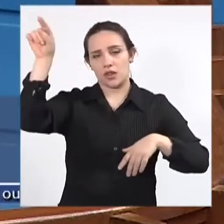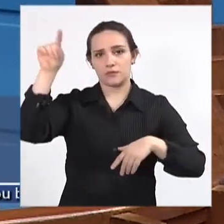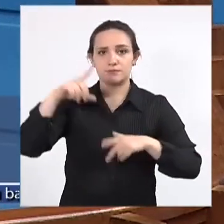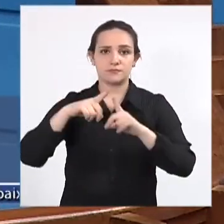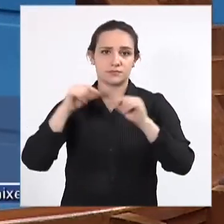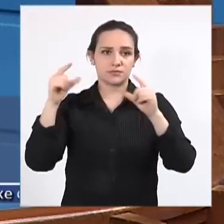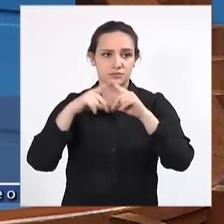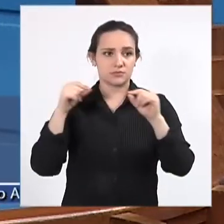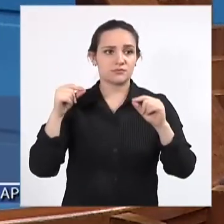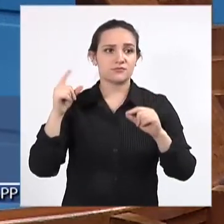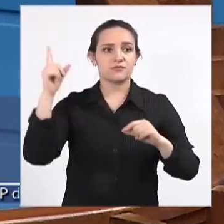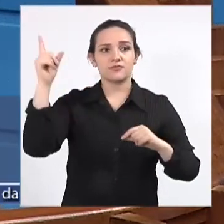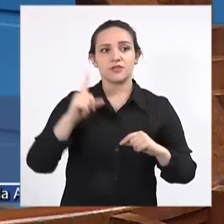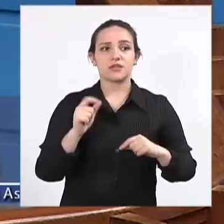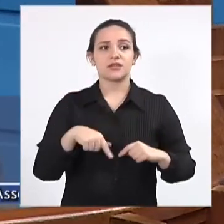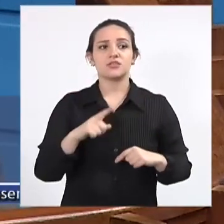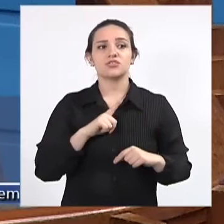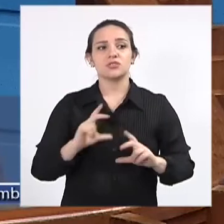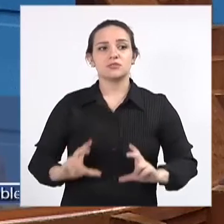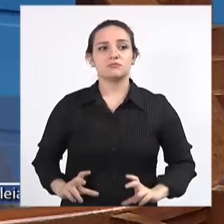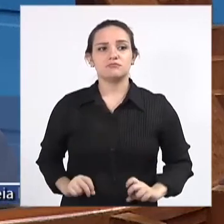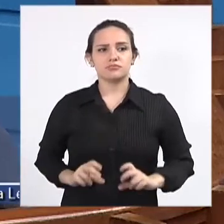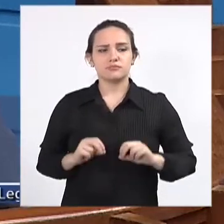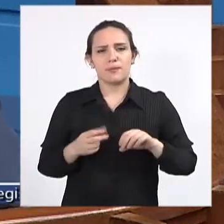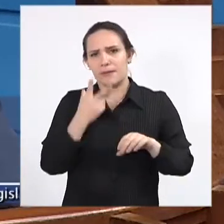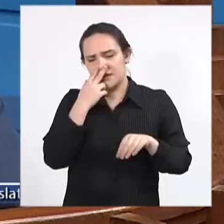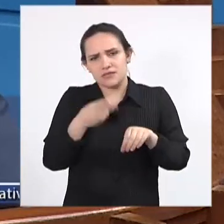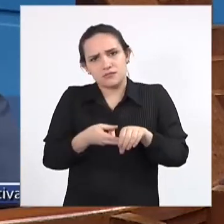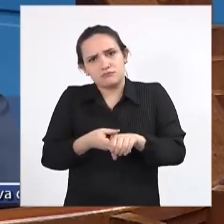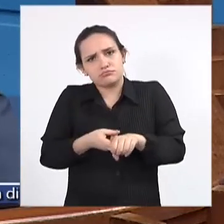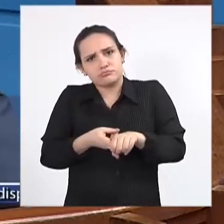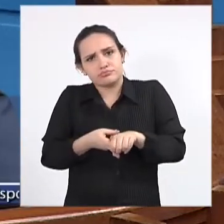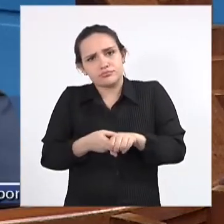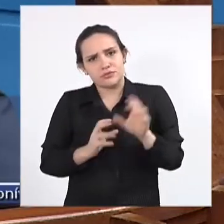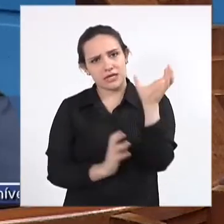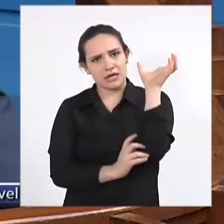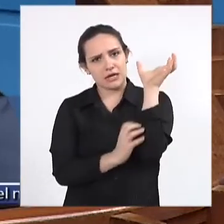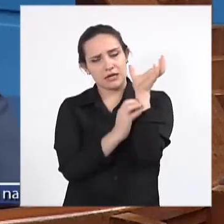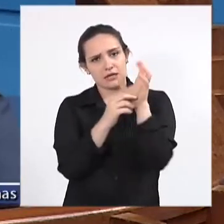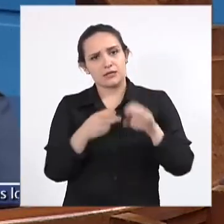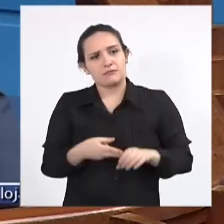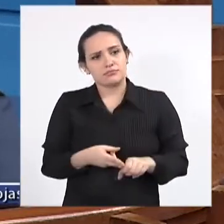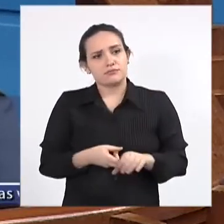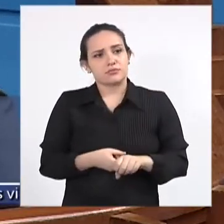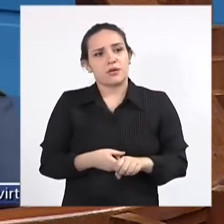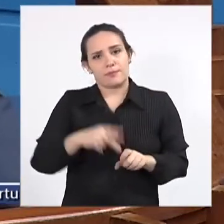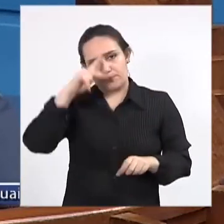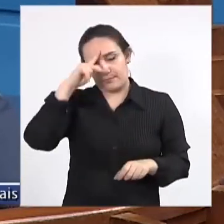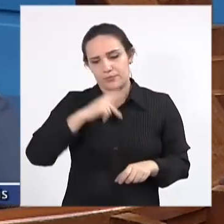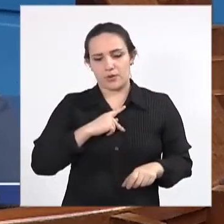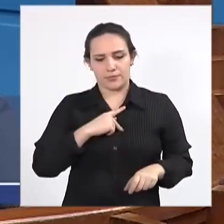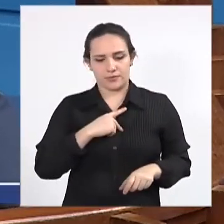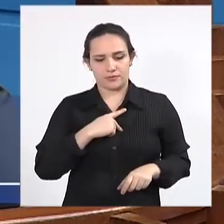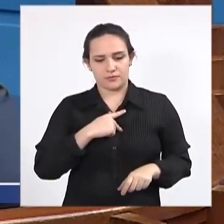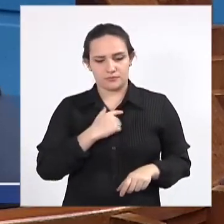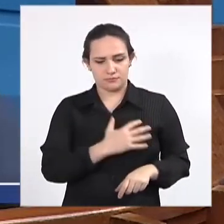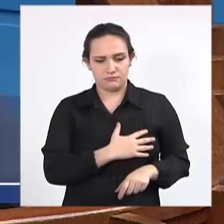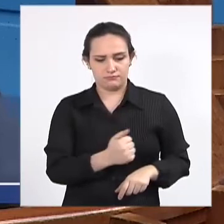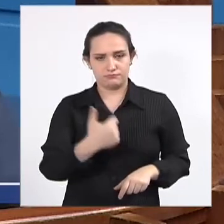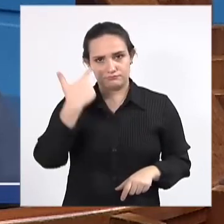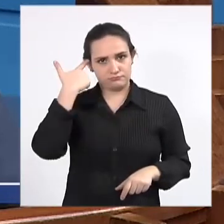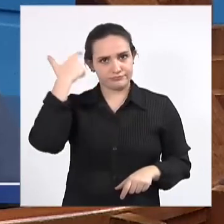estava tratando de um câncer de próstata, pelo que vi na imprensa, na mídia, tirou a sua própria vida, se suicidou